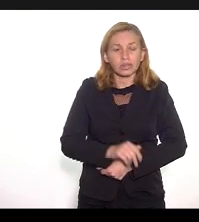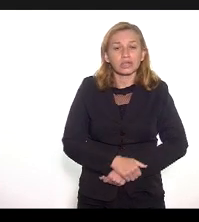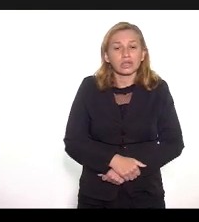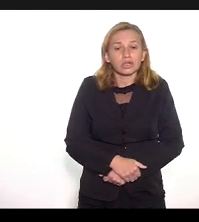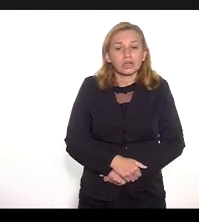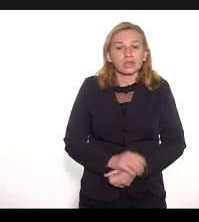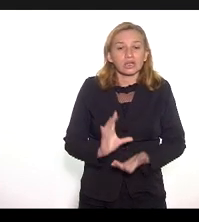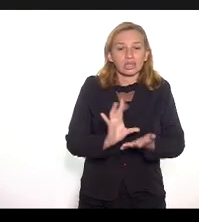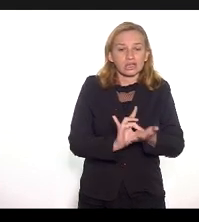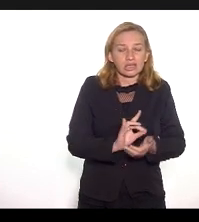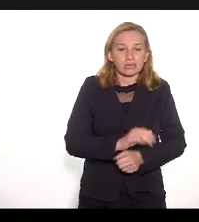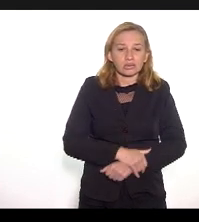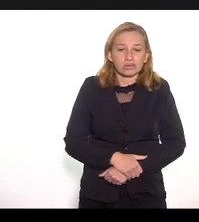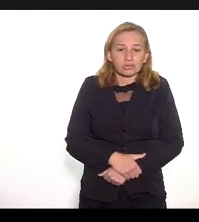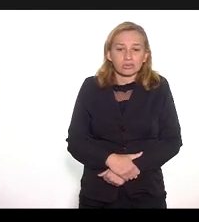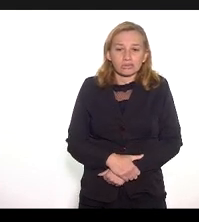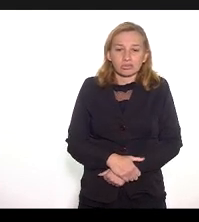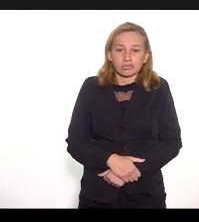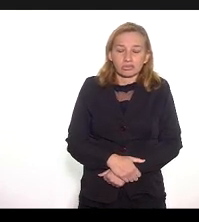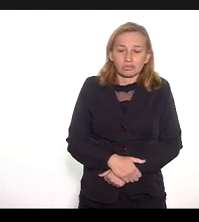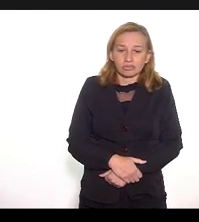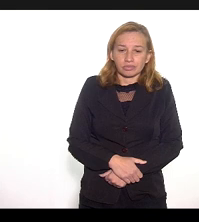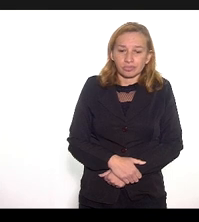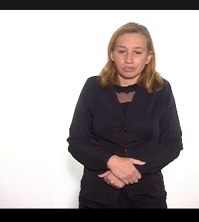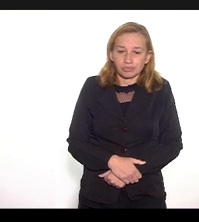Então, anexado